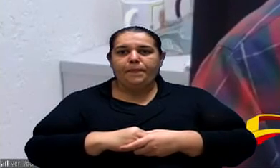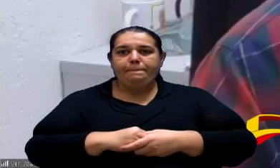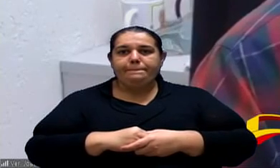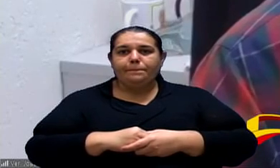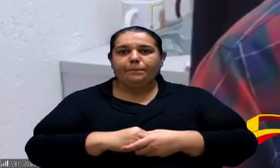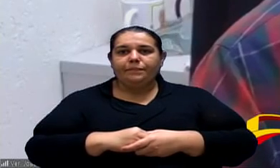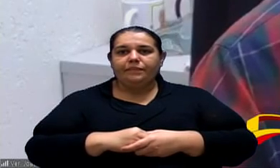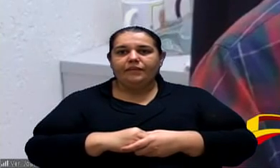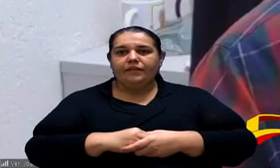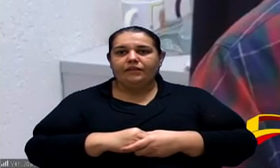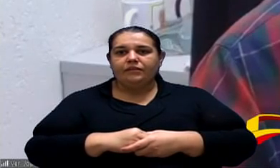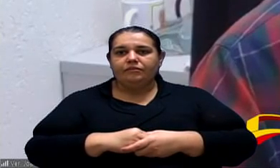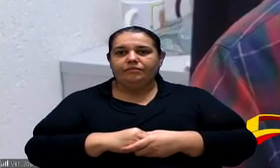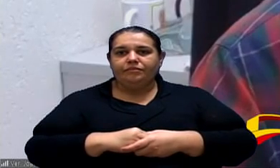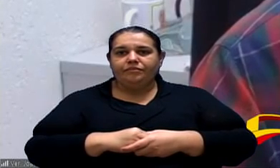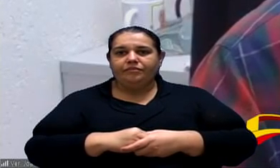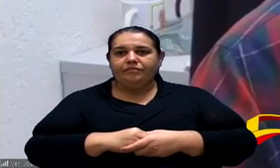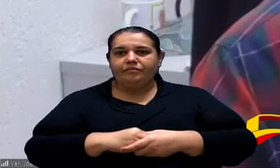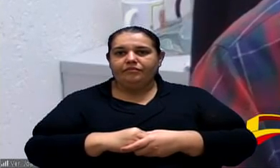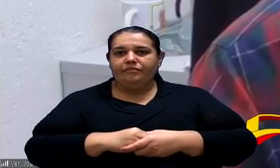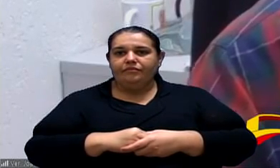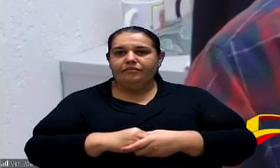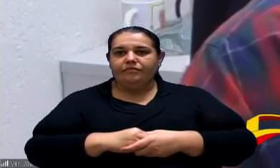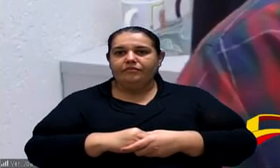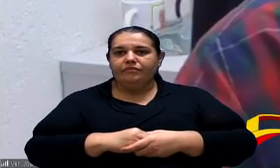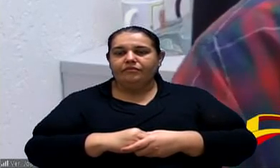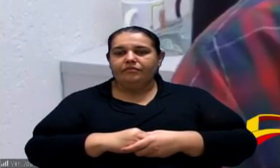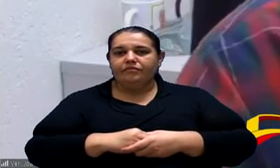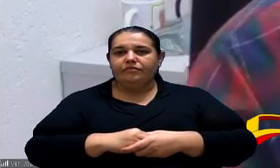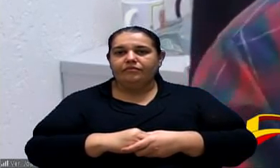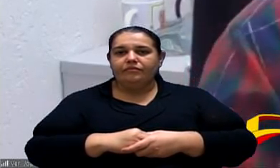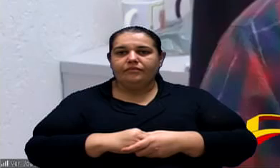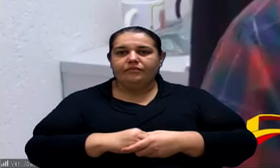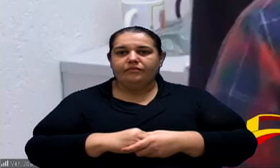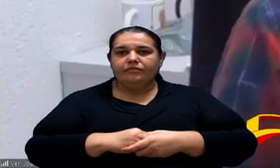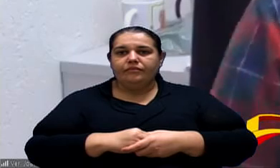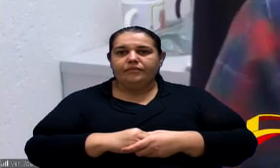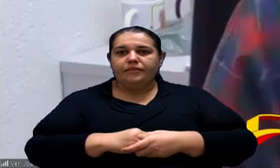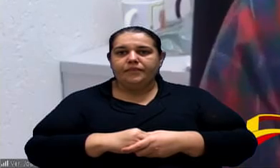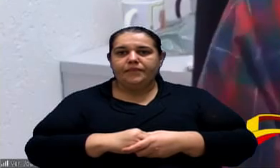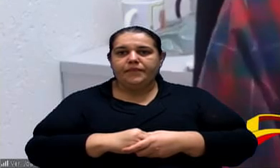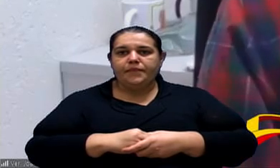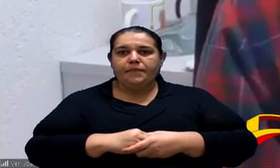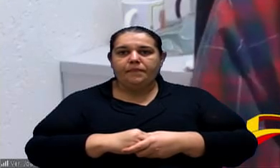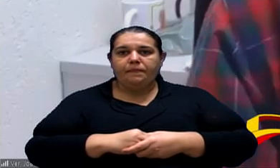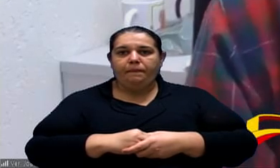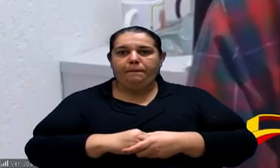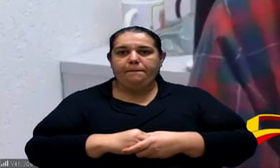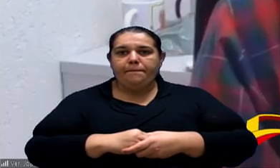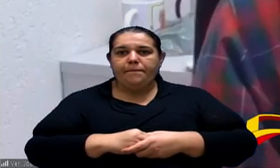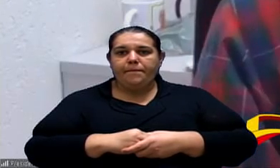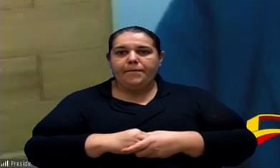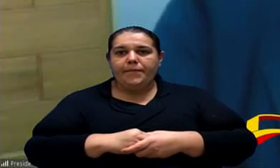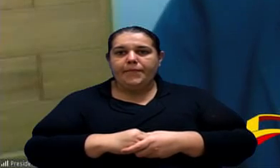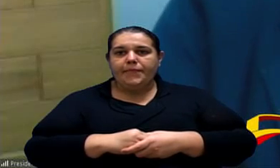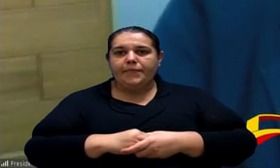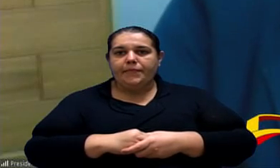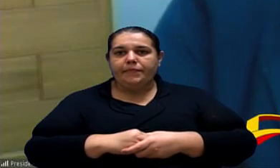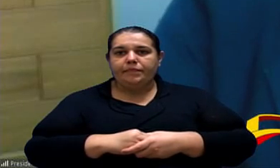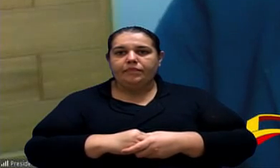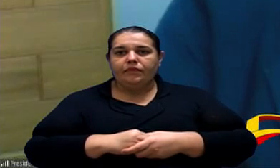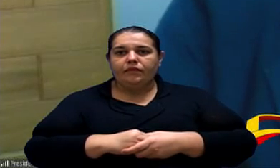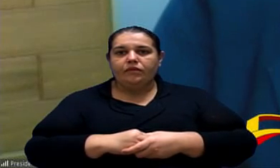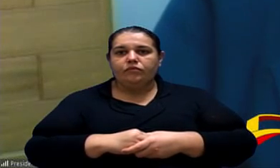É boa, boa. Vamos ver que você vê isso daí. Vai ajudar. Boa. Eu pensei até, viu, mano? Tá bom. Então,